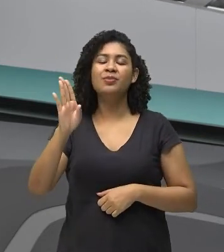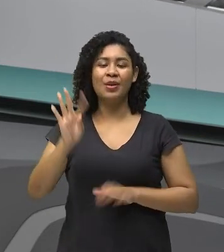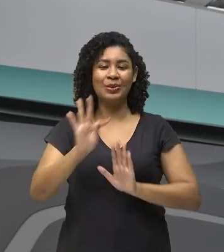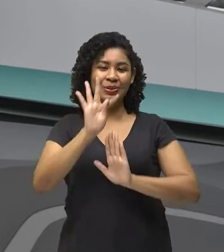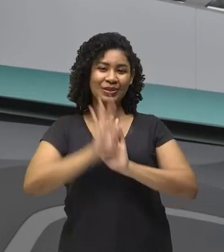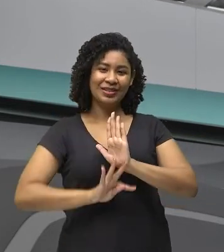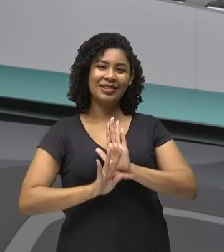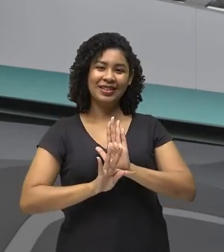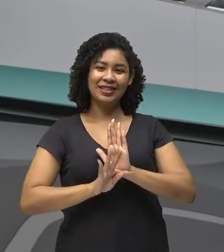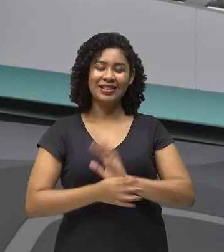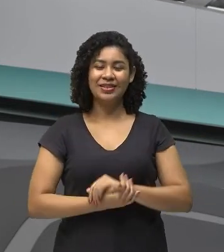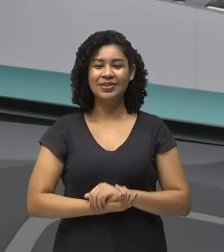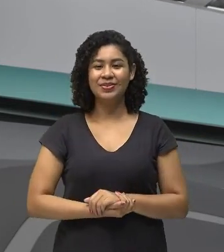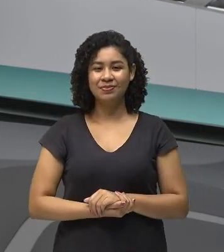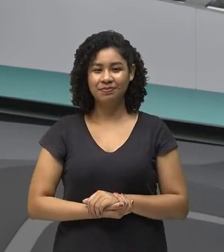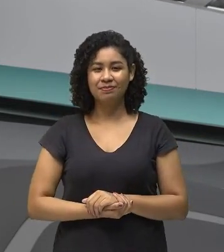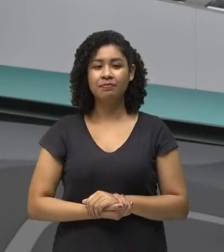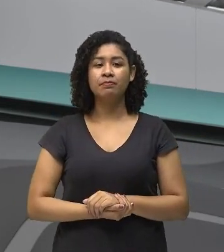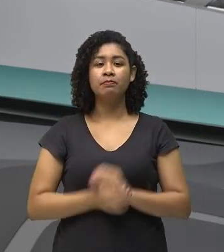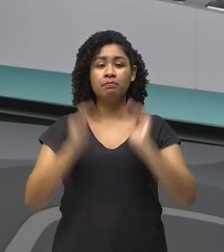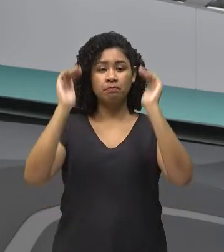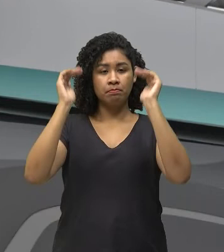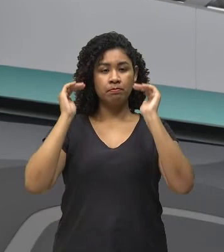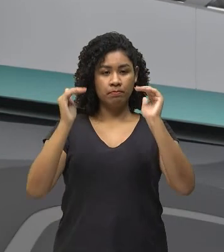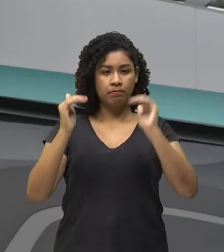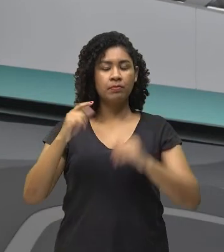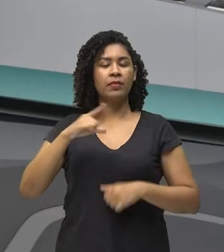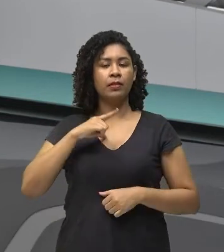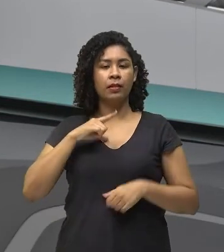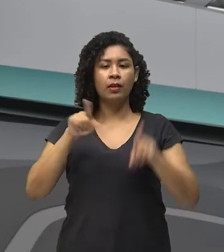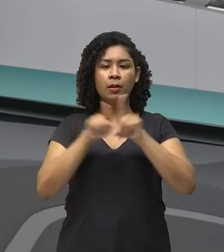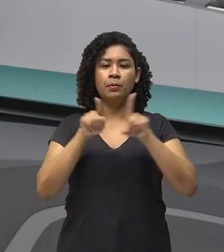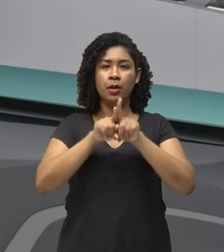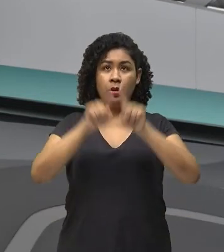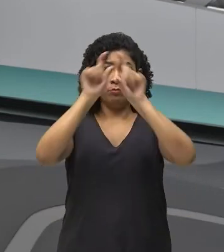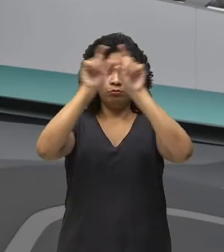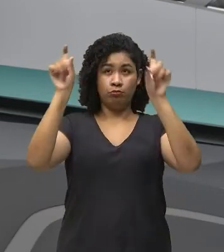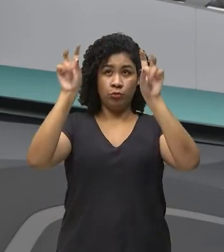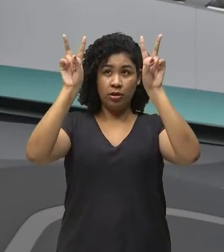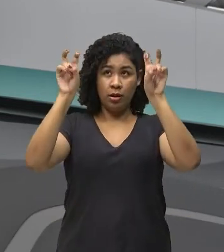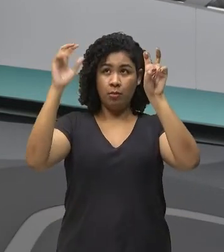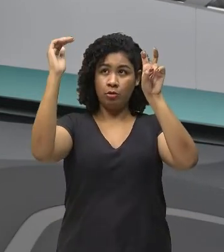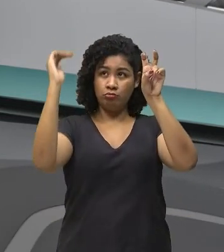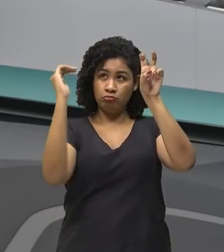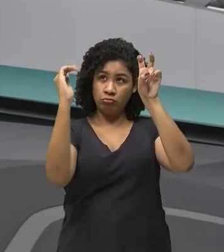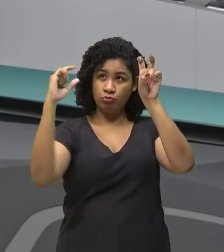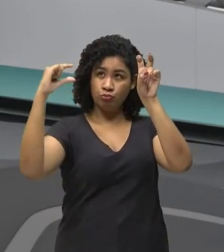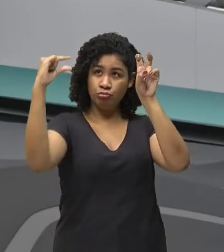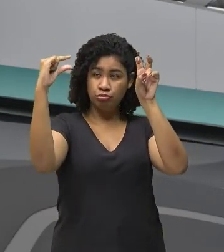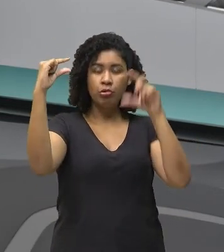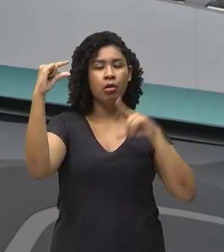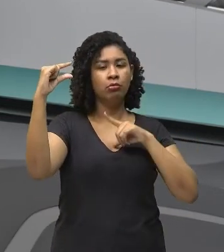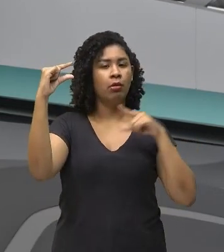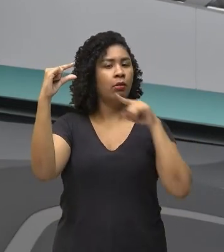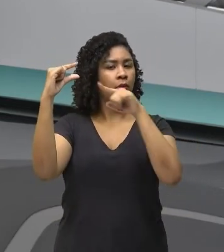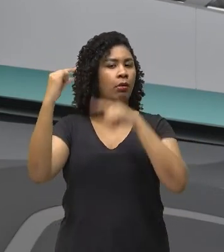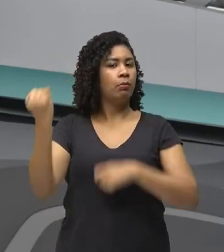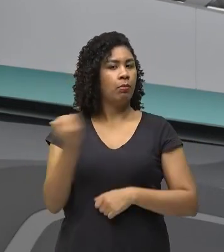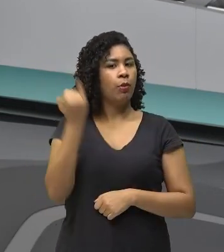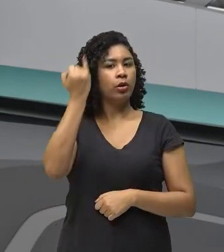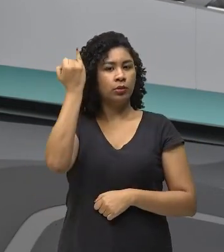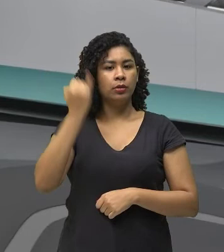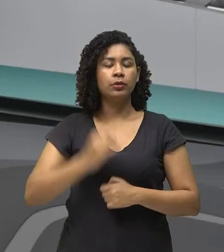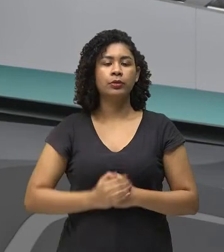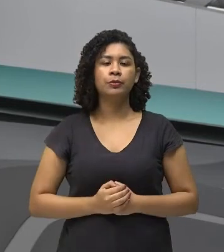quer passar para você, assim como os subtítulos. Que mais? Qual é o próximo passo que eu posso seguir para usar o